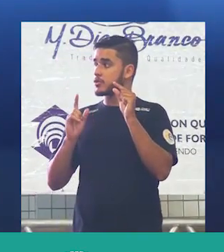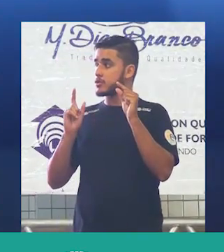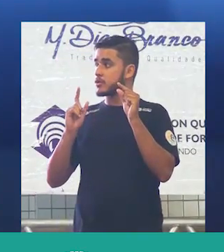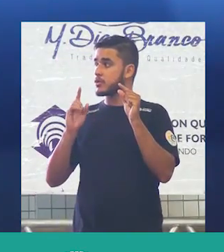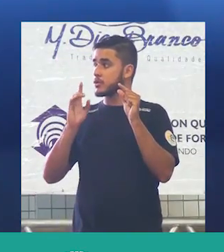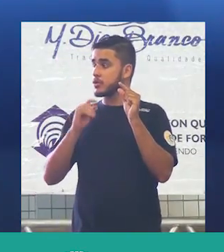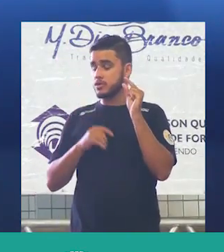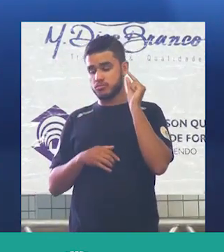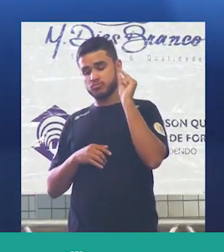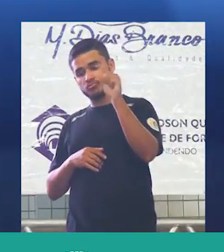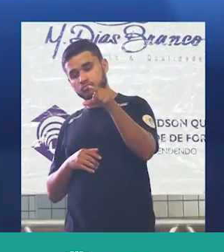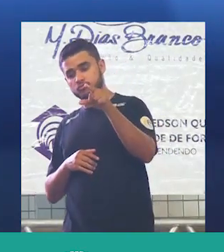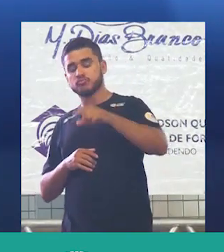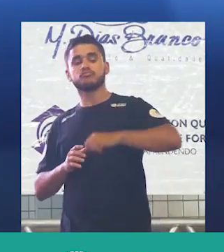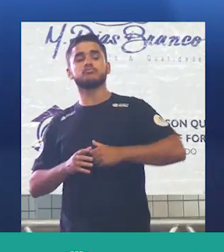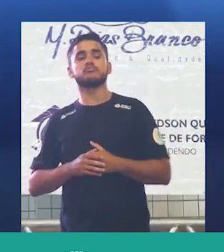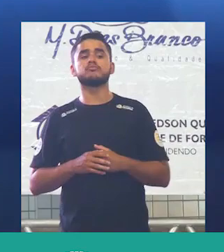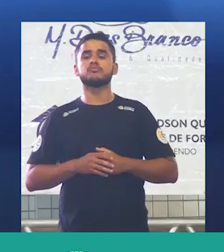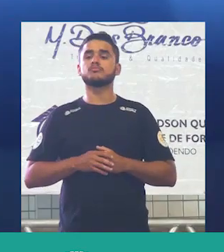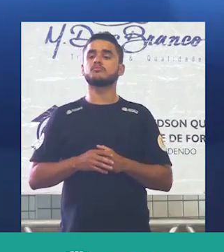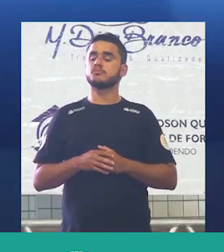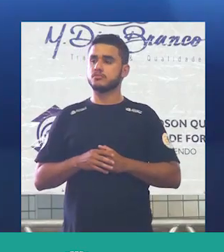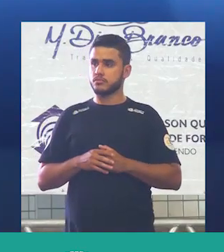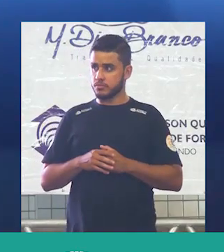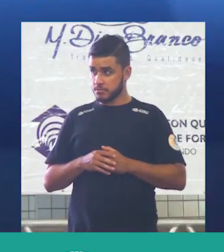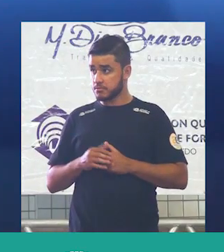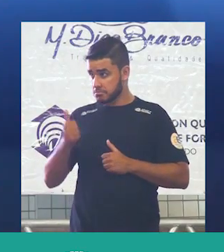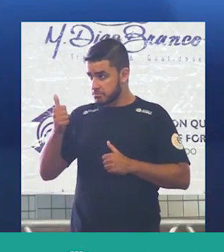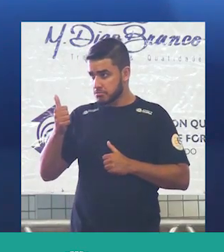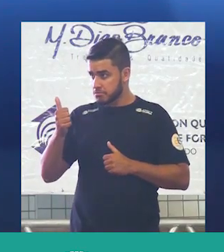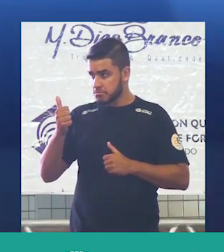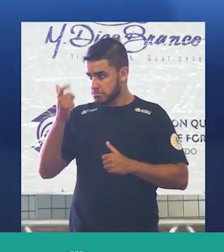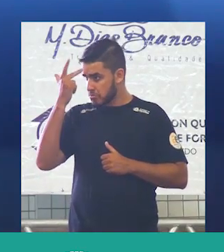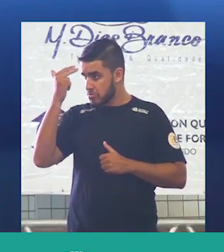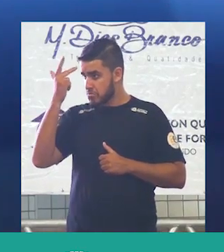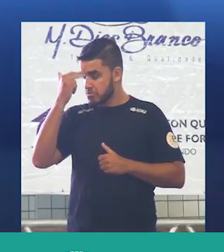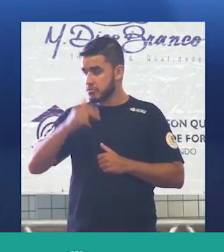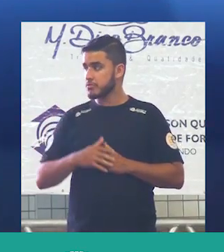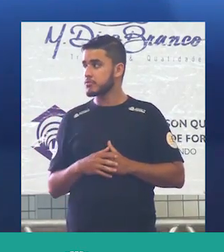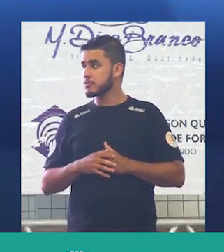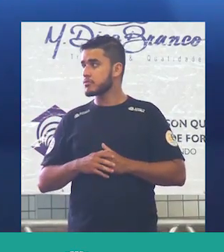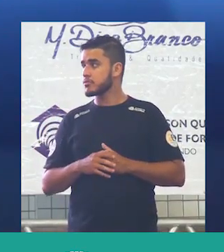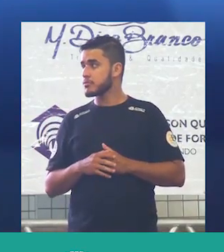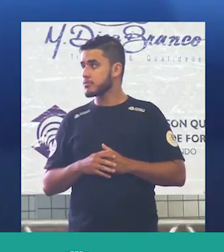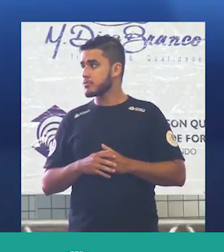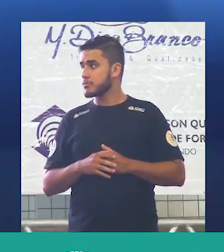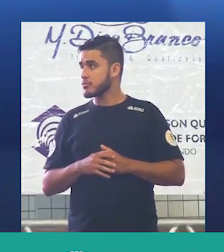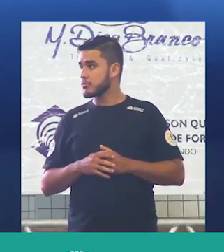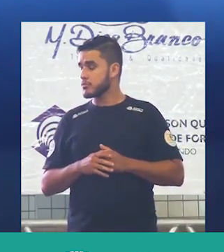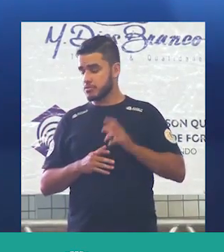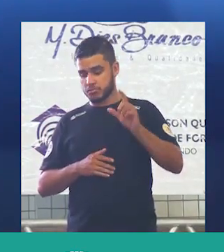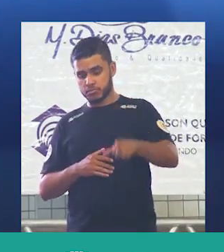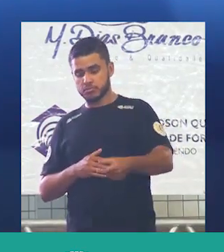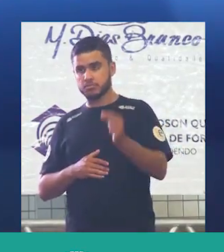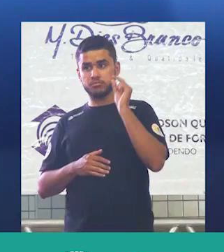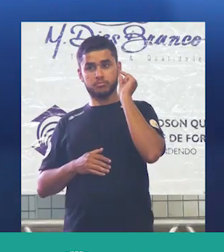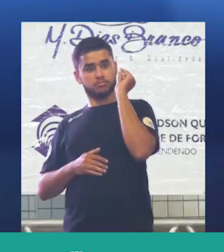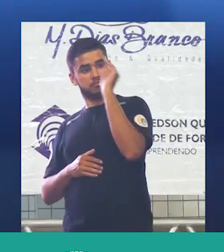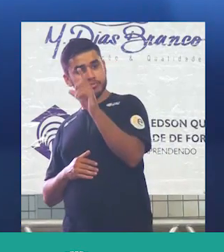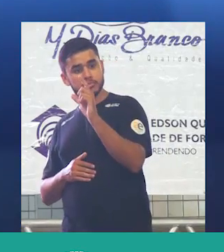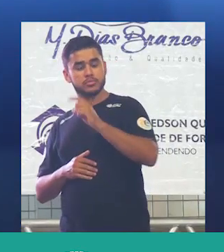formiguinha. Aí joga um grãozinho no outro gafanhoto. Doeu? Não. Aí ele pega outro grãozinho.